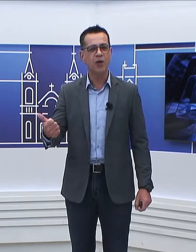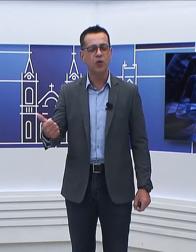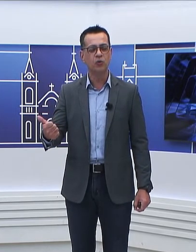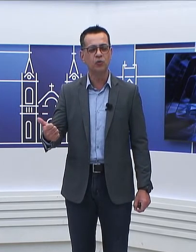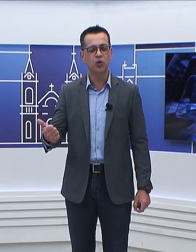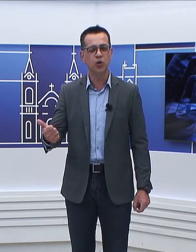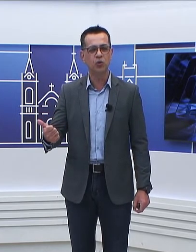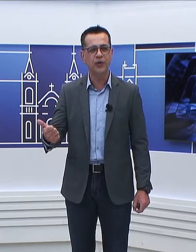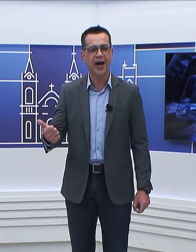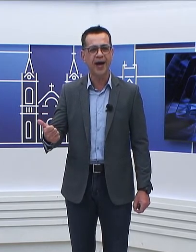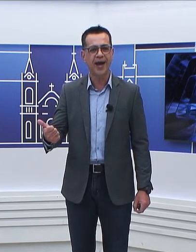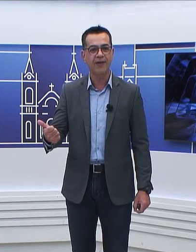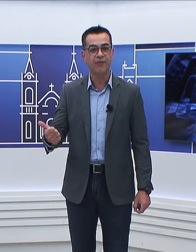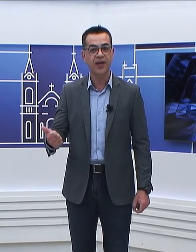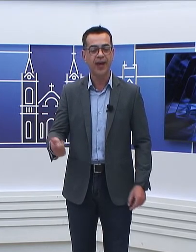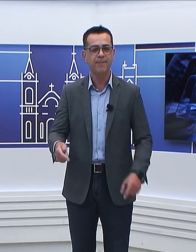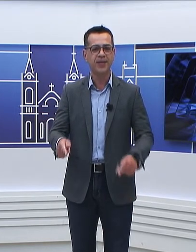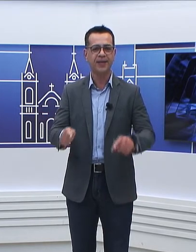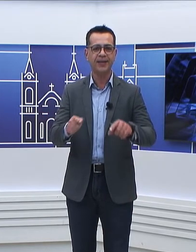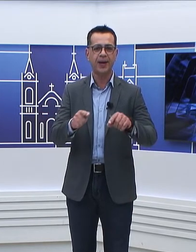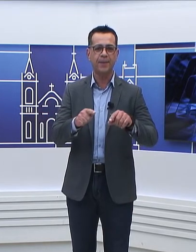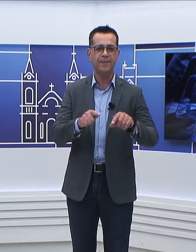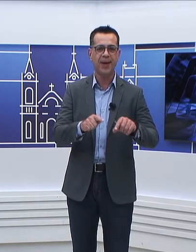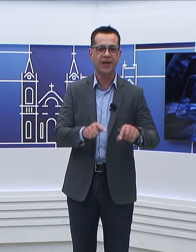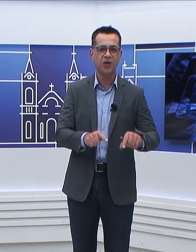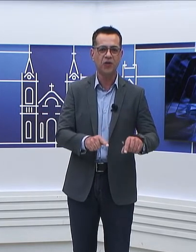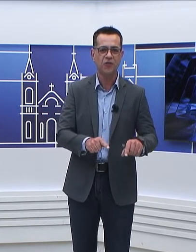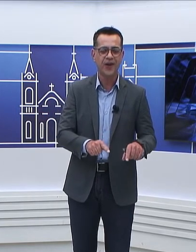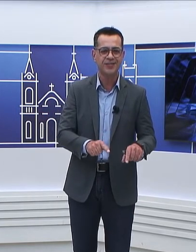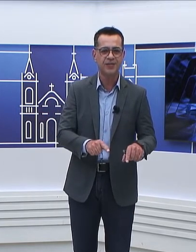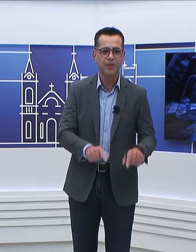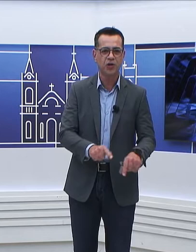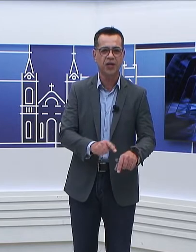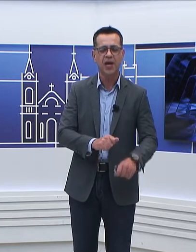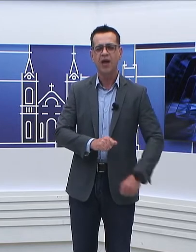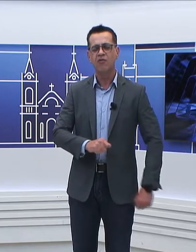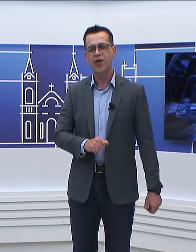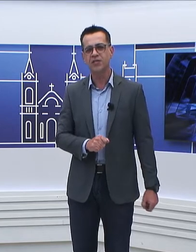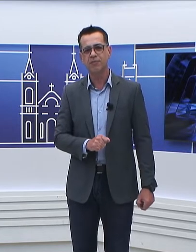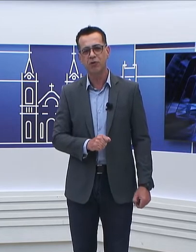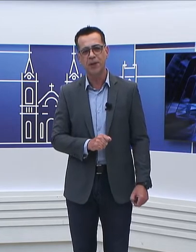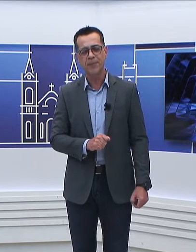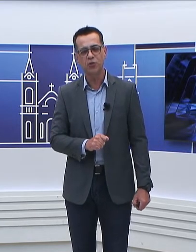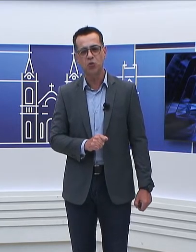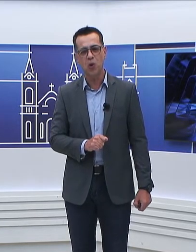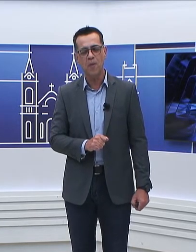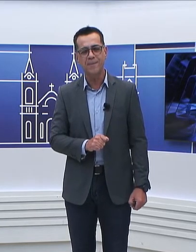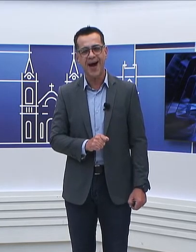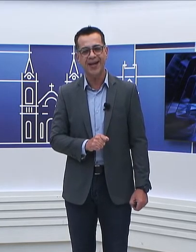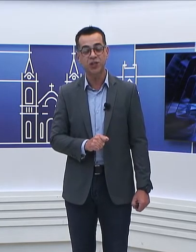na Cultura FM e também no Facebook.